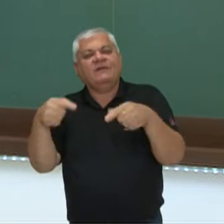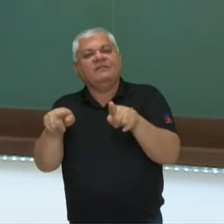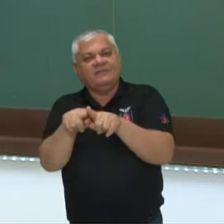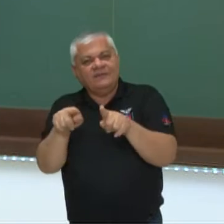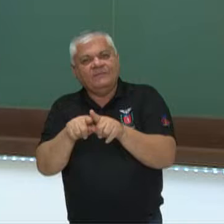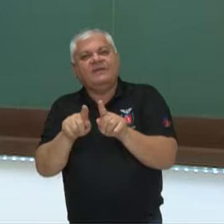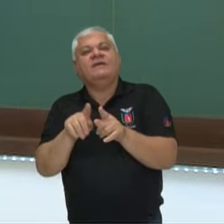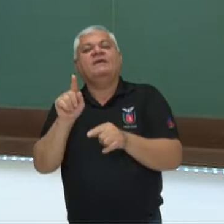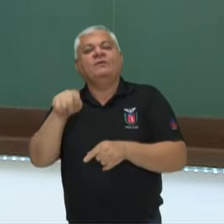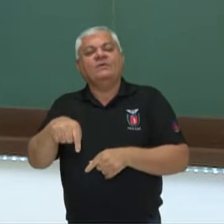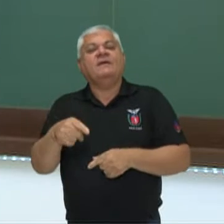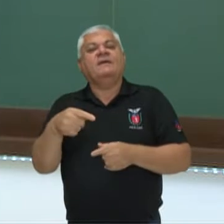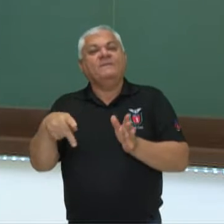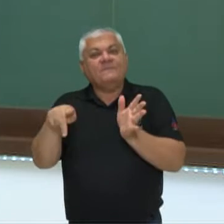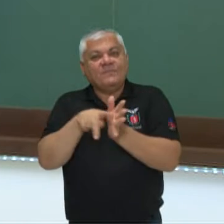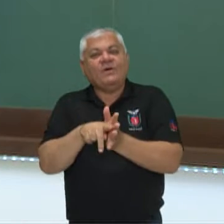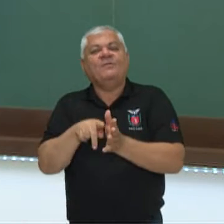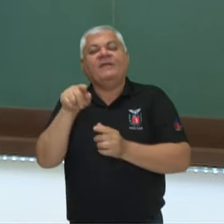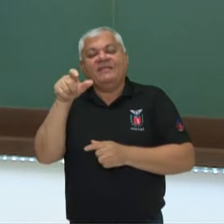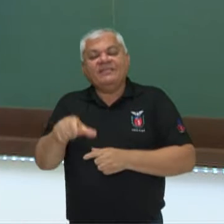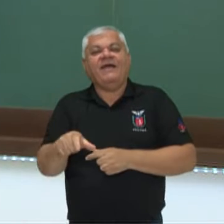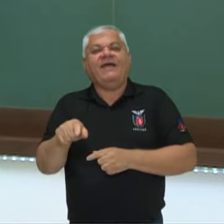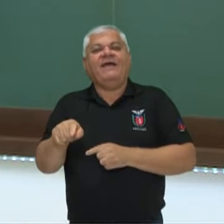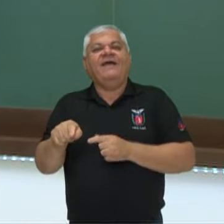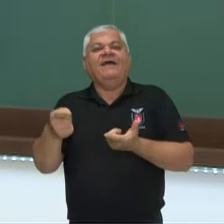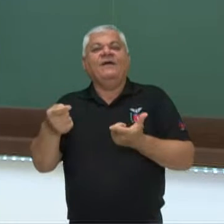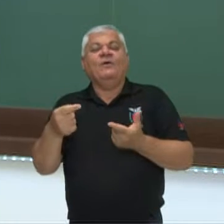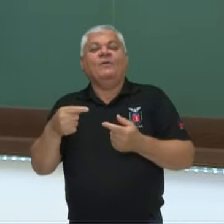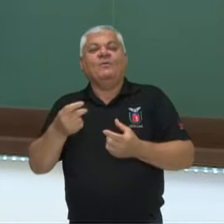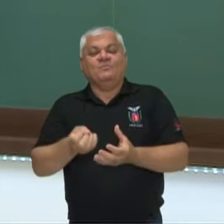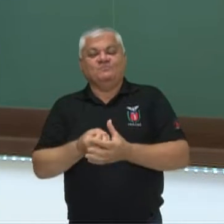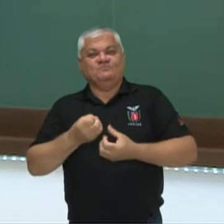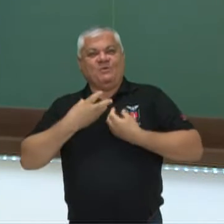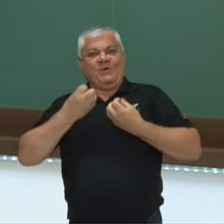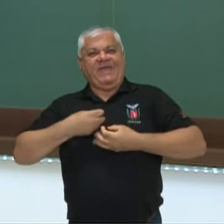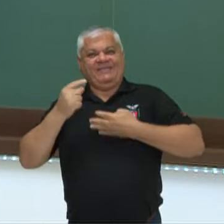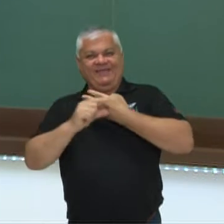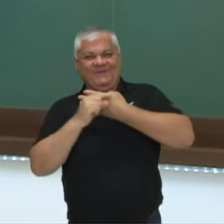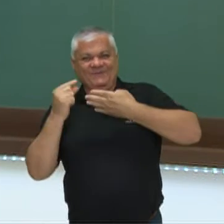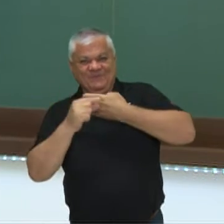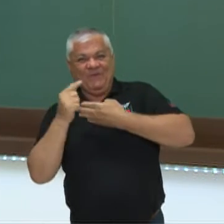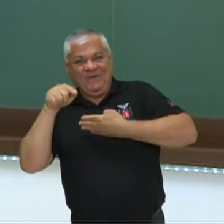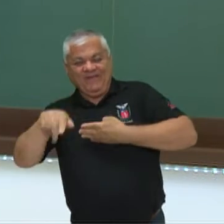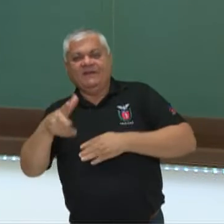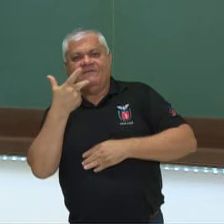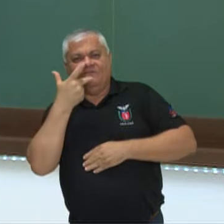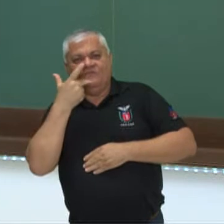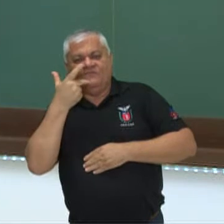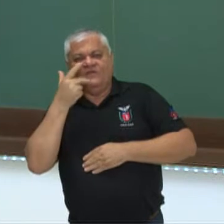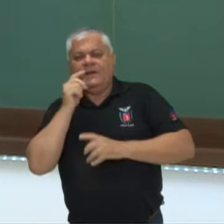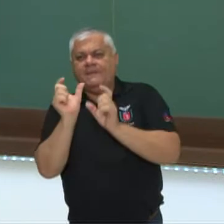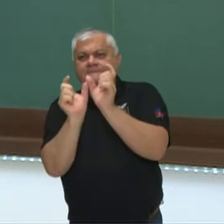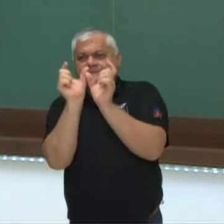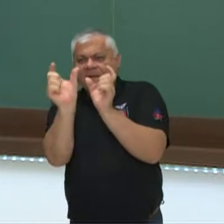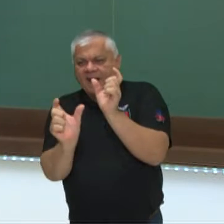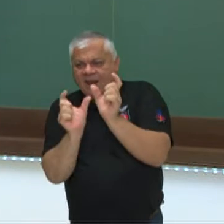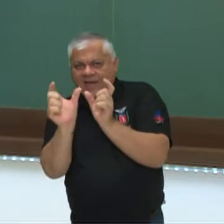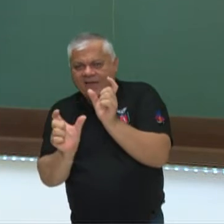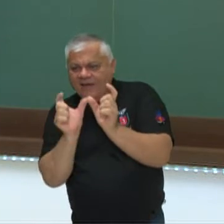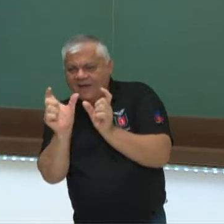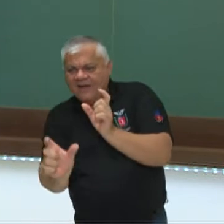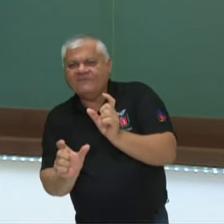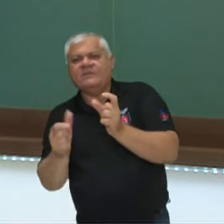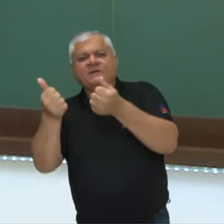curiosamente, é sobretudo nas ciências duras que o poeta vai buscar as referências, as palavras